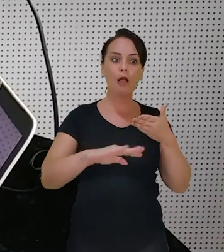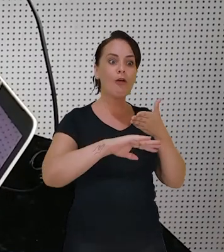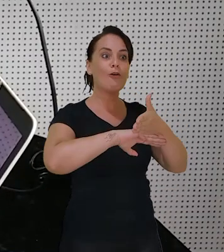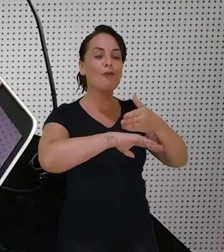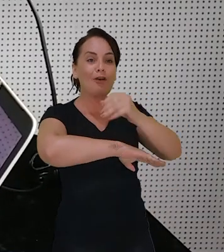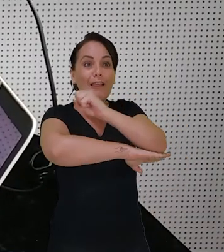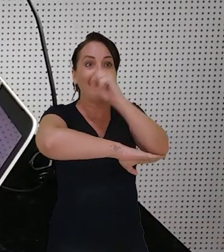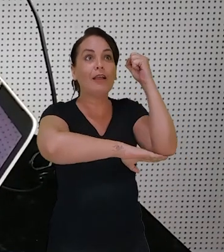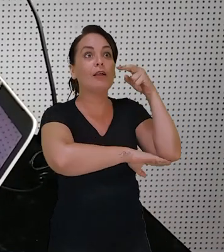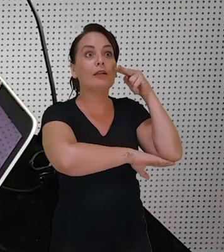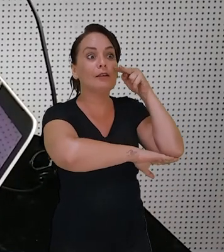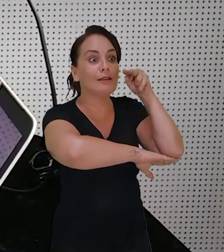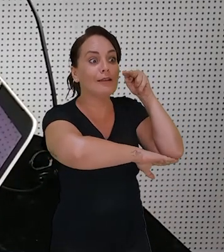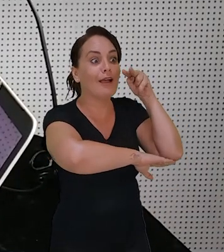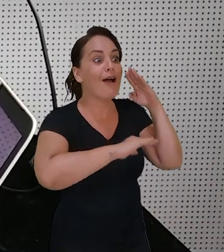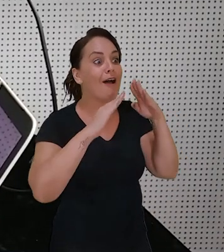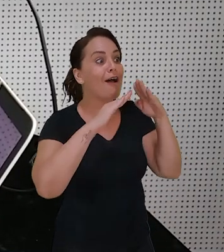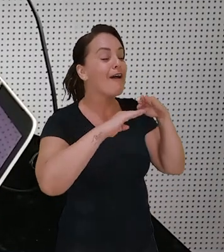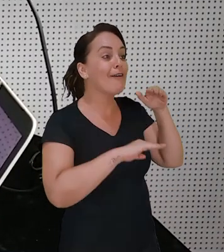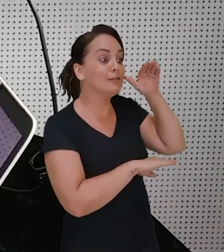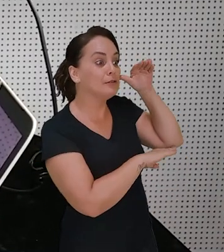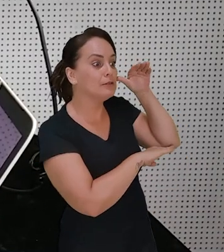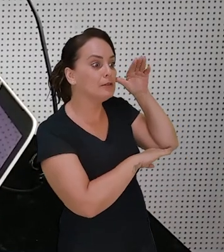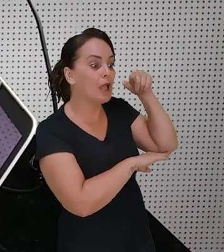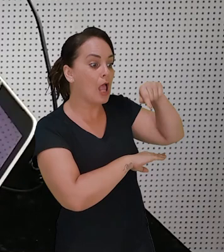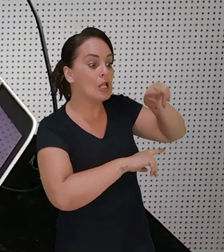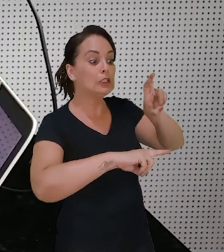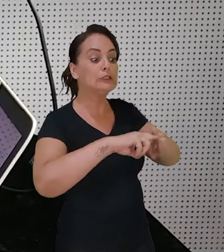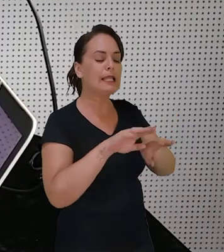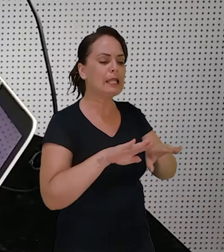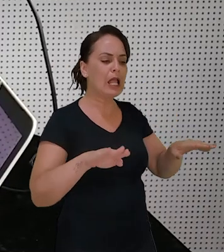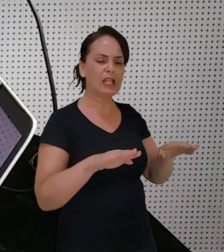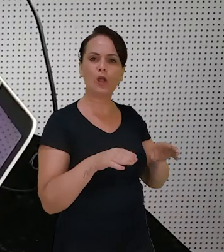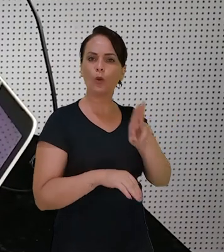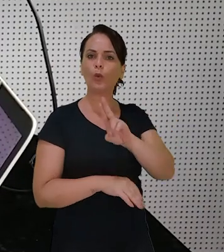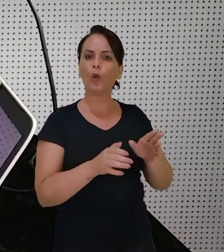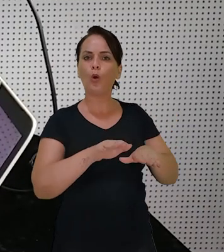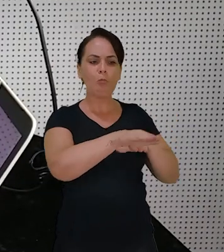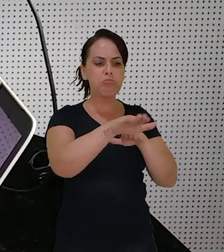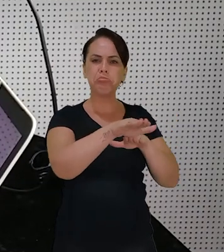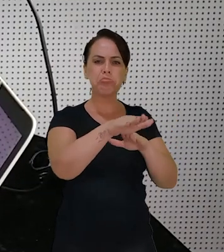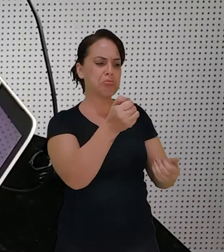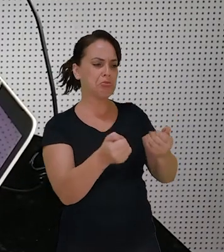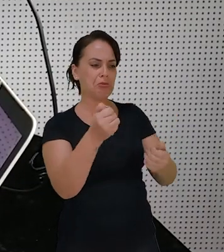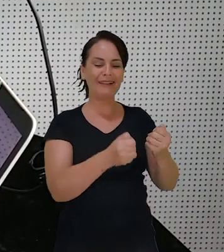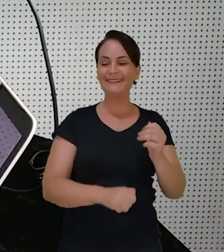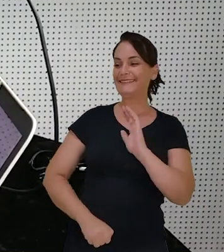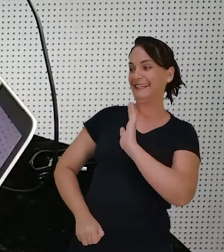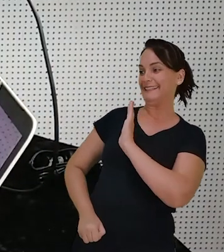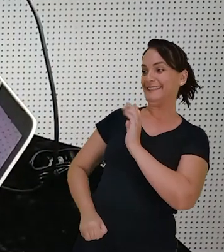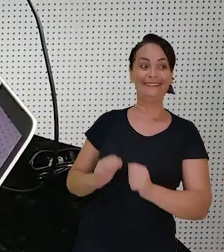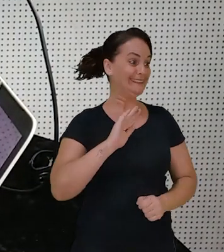a janela para ver o vizinho novo. Ele estava sentado no chão, com uns carrinhos, e acenou para mim, e eu acenei